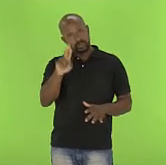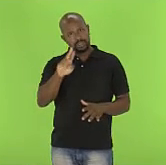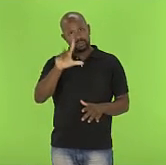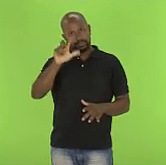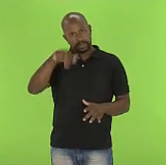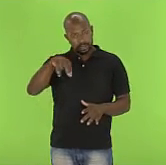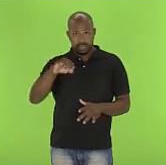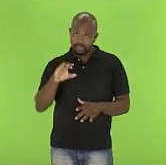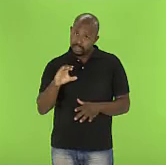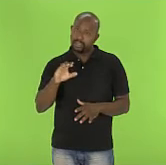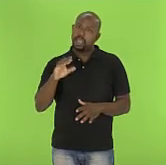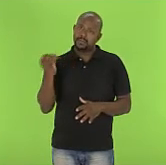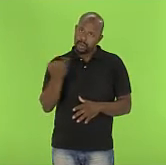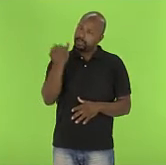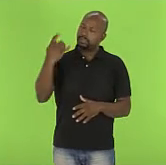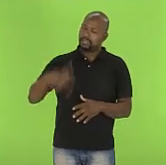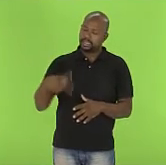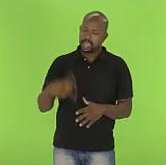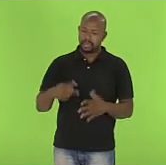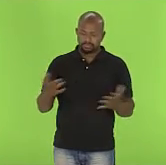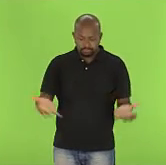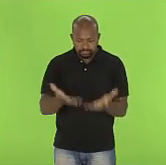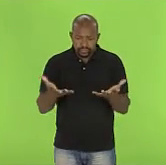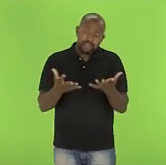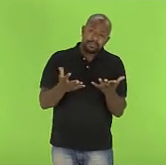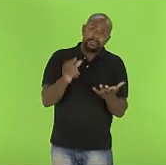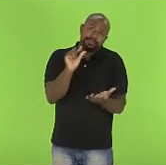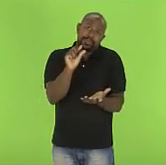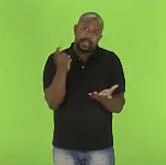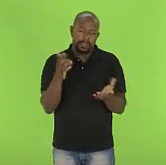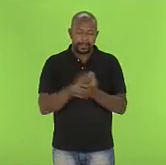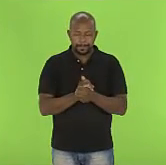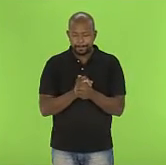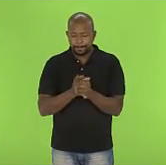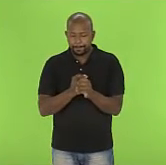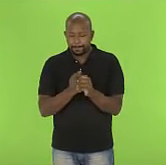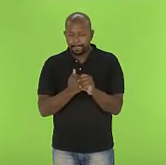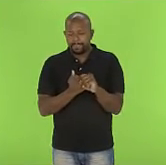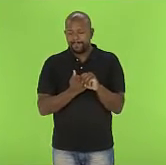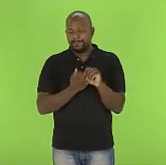Blanc, a importância dela para o aquecimento, mesmo que pequeno,